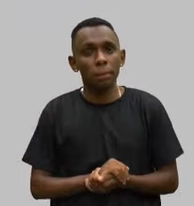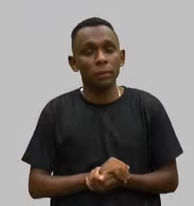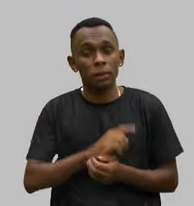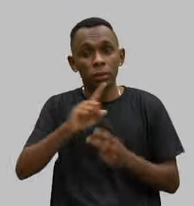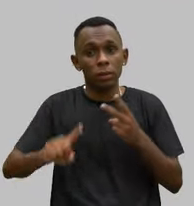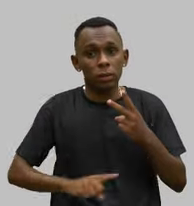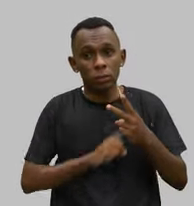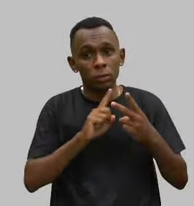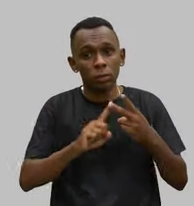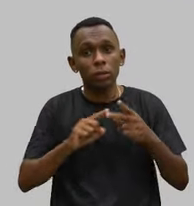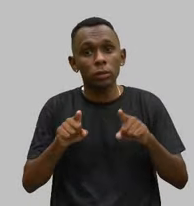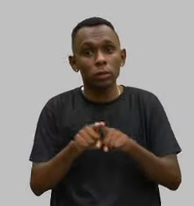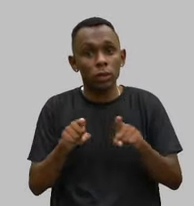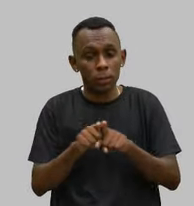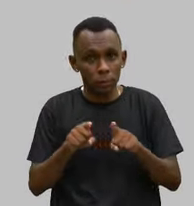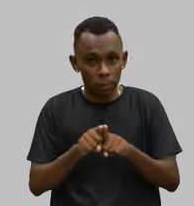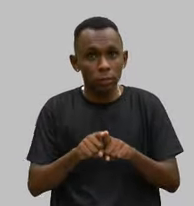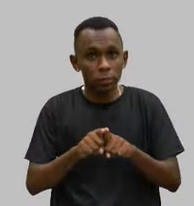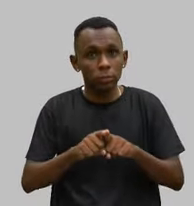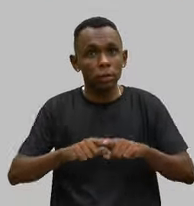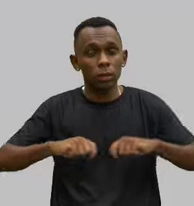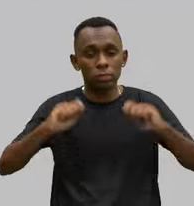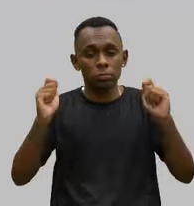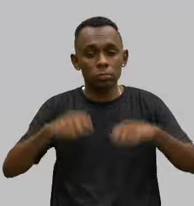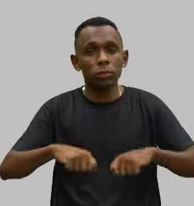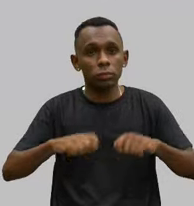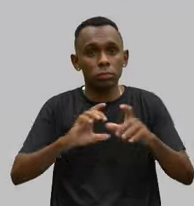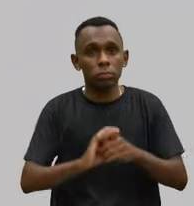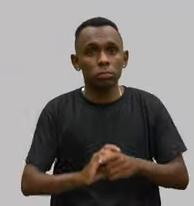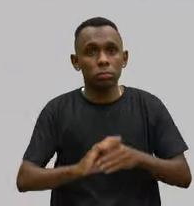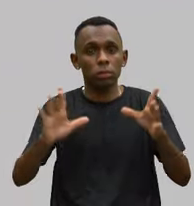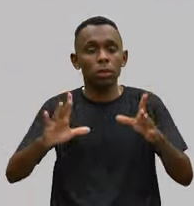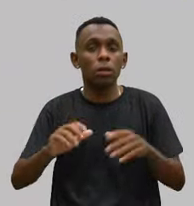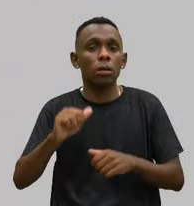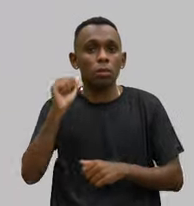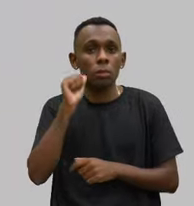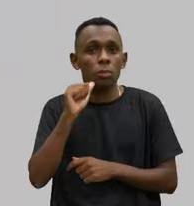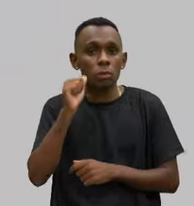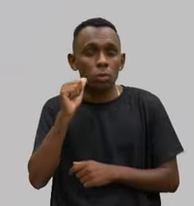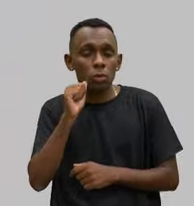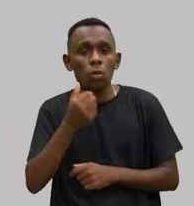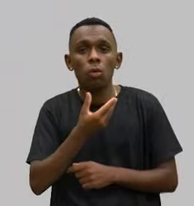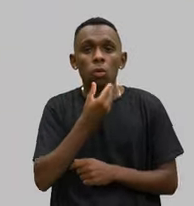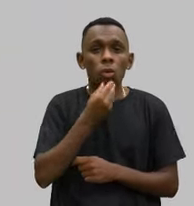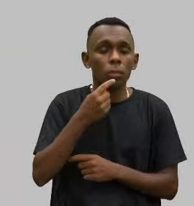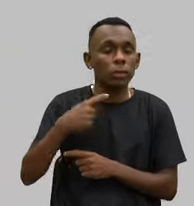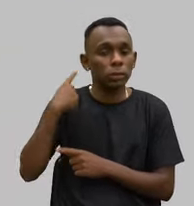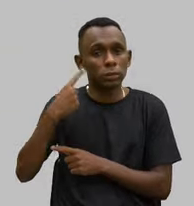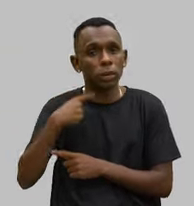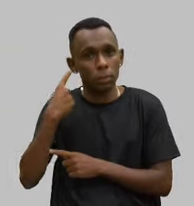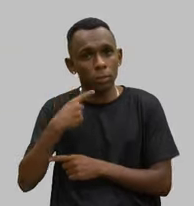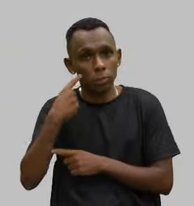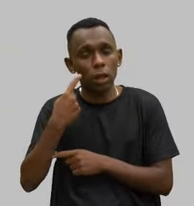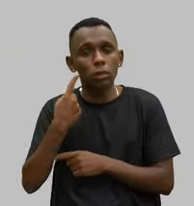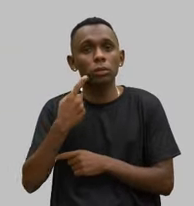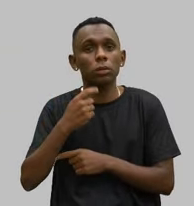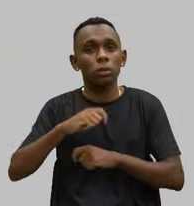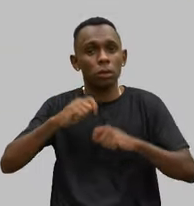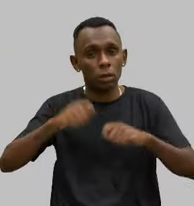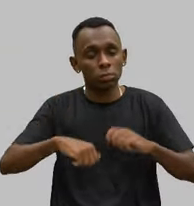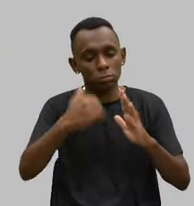sequência será concedida a palavra às deputadas e aos deputados nos termos da